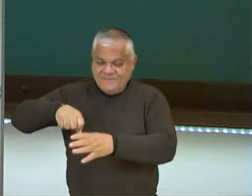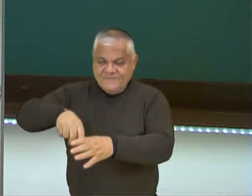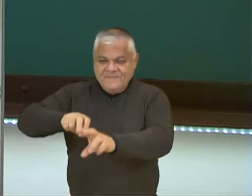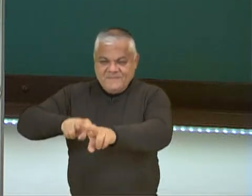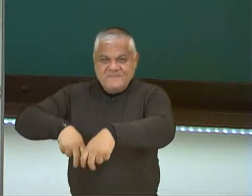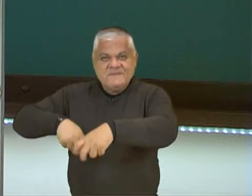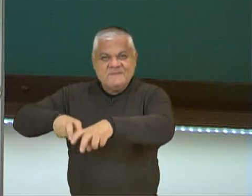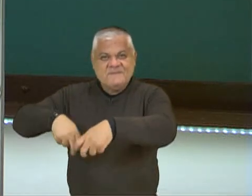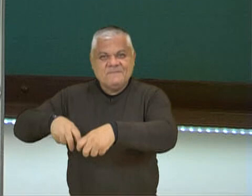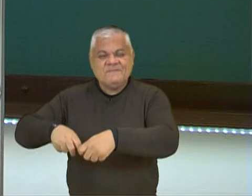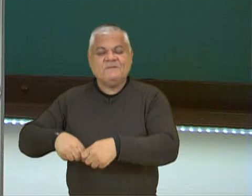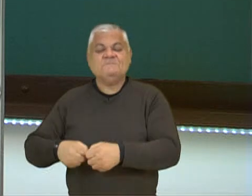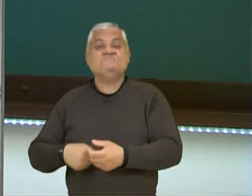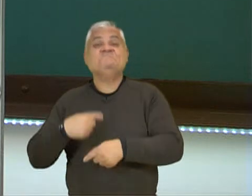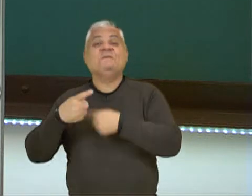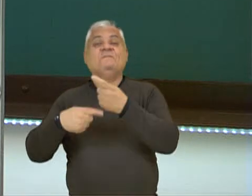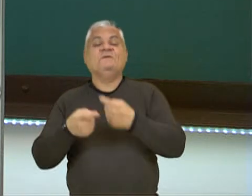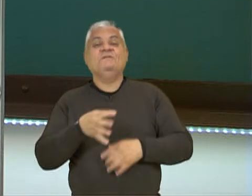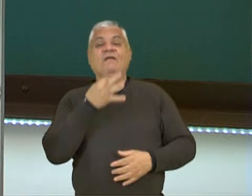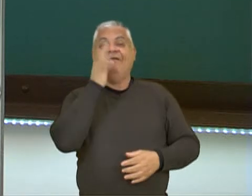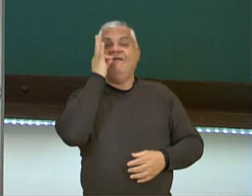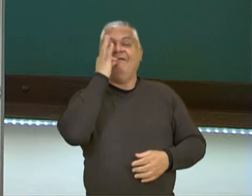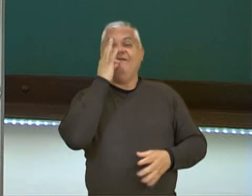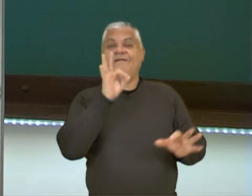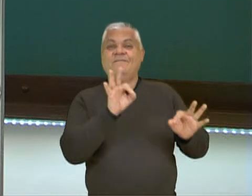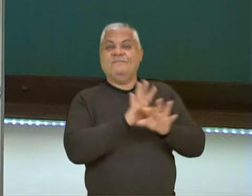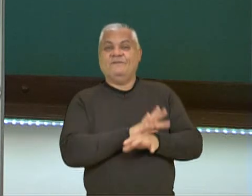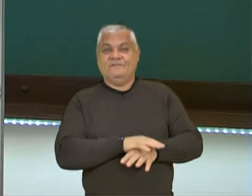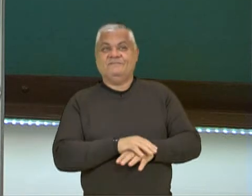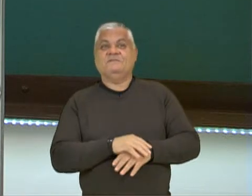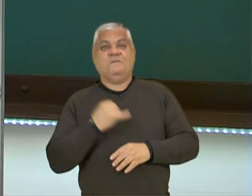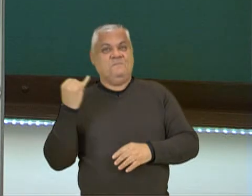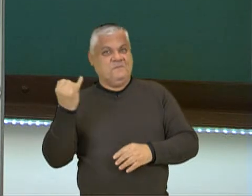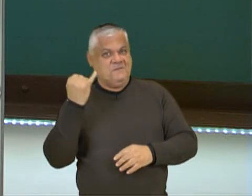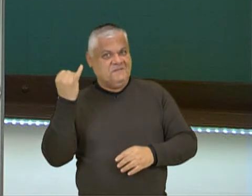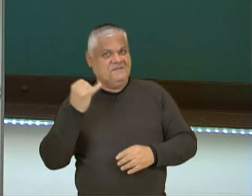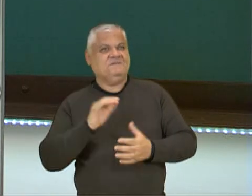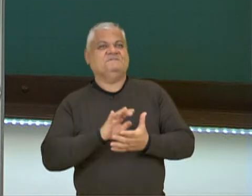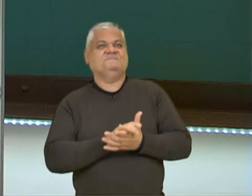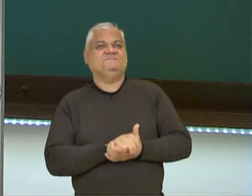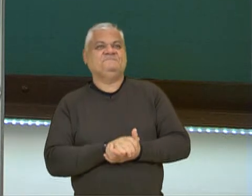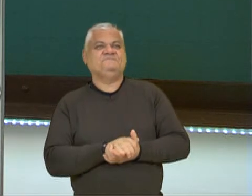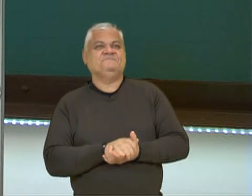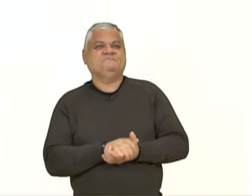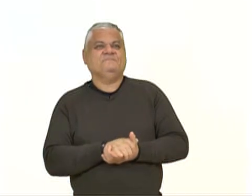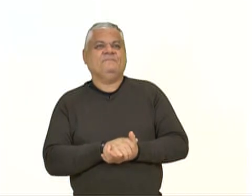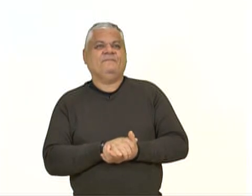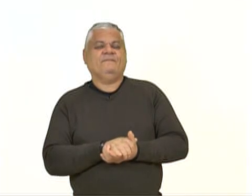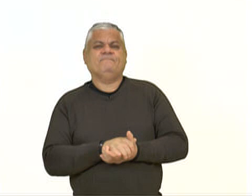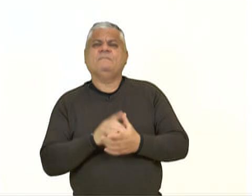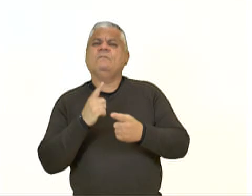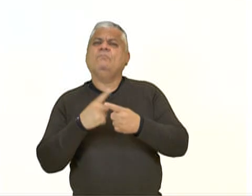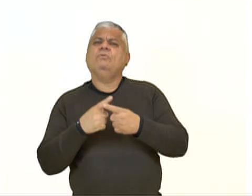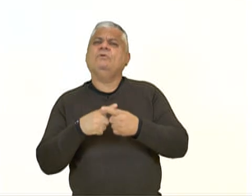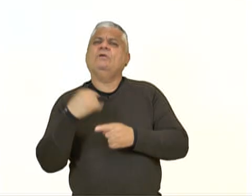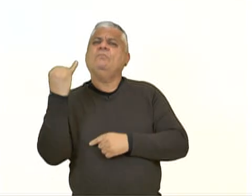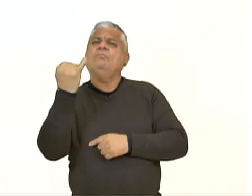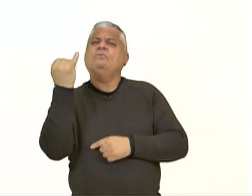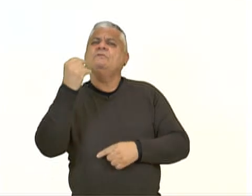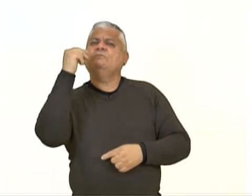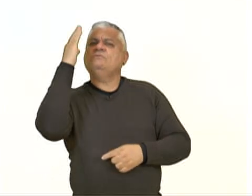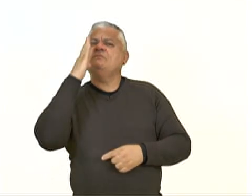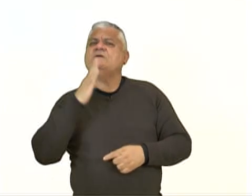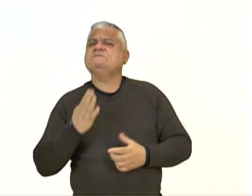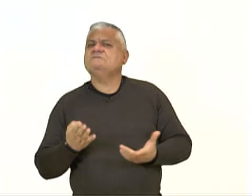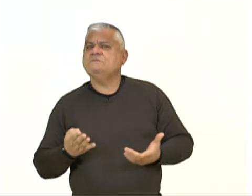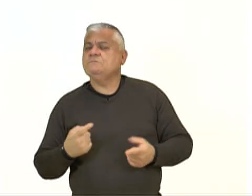ser consumido pela população, certo? Por isso que é uma atividade importantíssima também. E é ali, por que ele é importante para o Brasil, se a